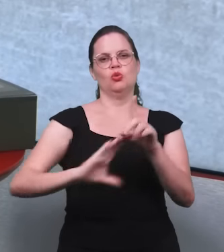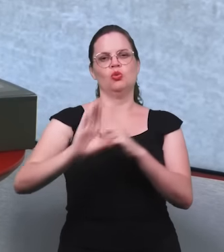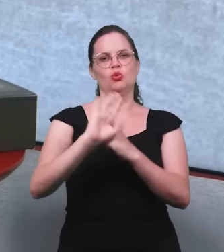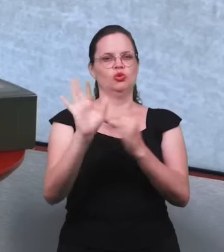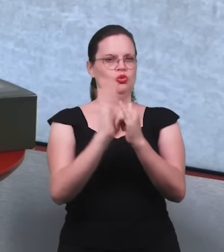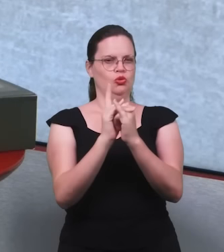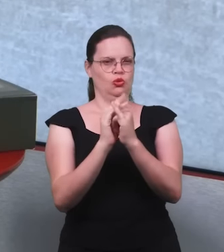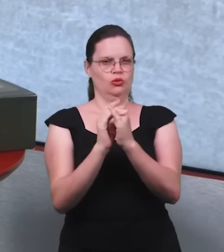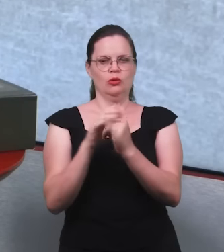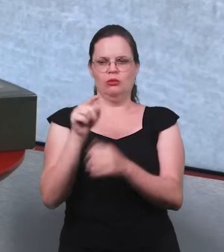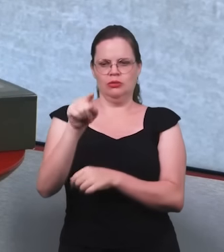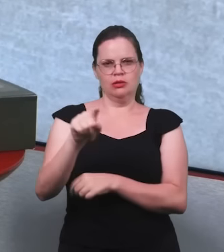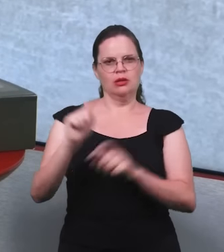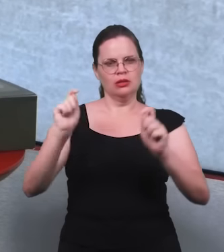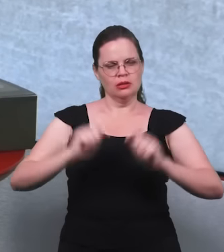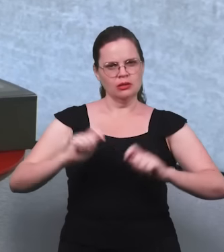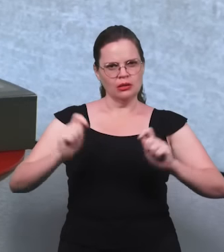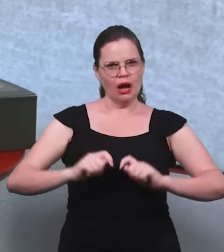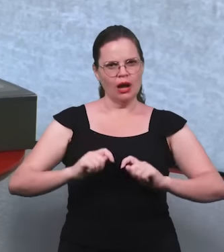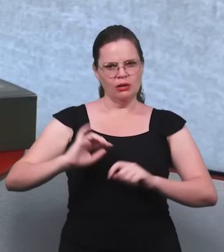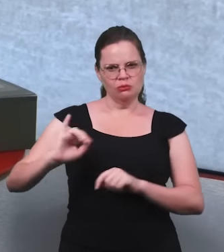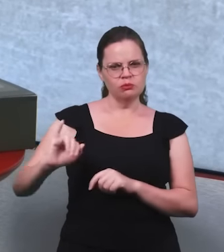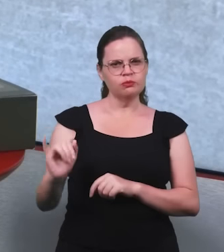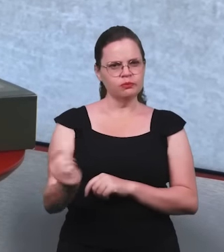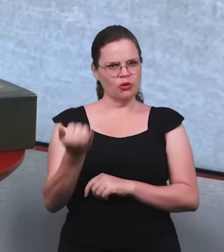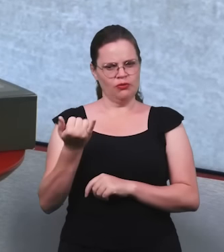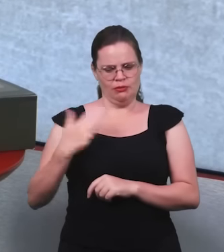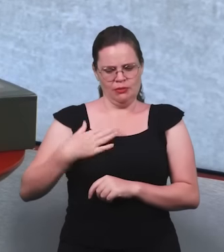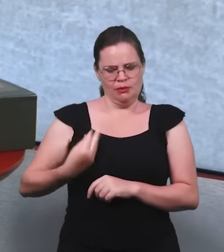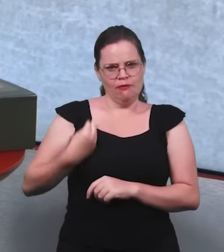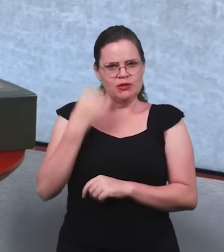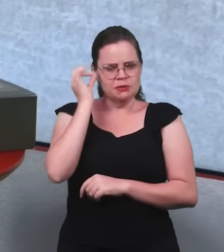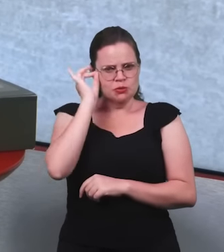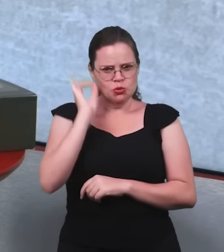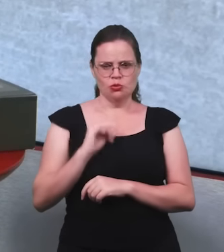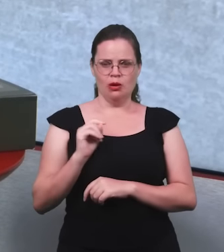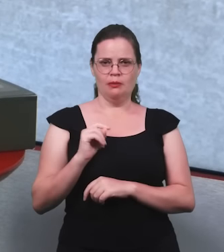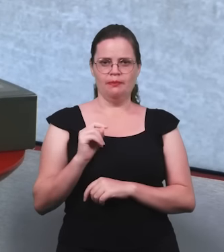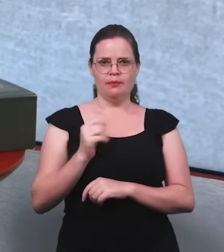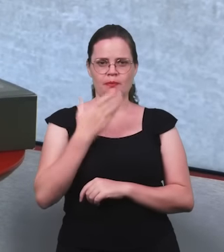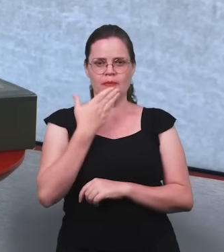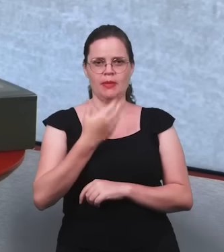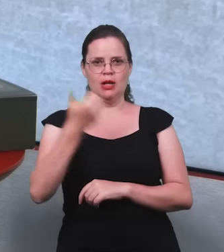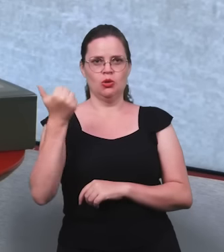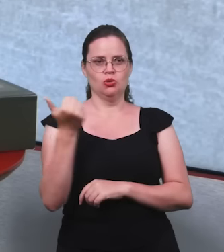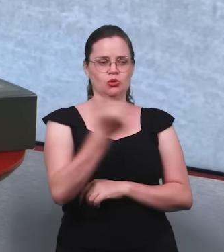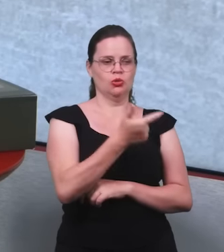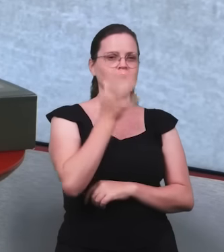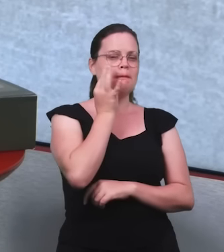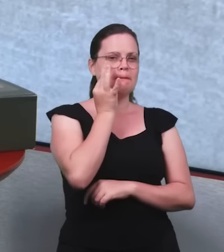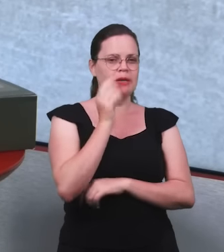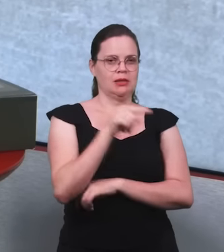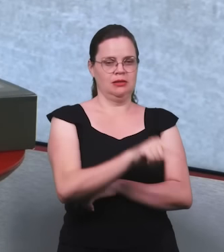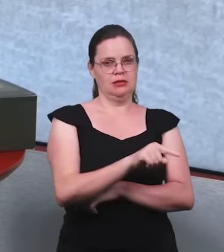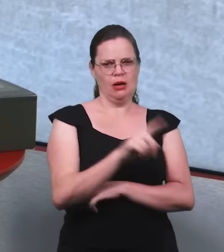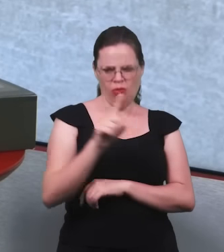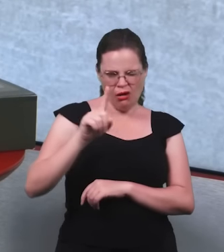tirar dele maior proveito para a sua vida espiritual do que quando assiste a um culto